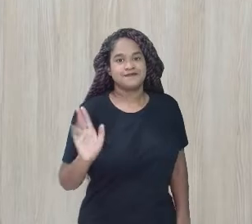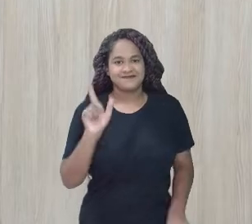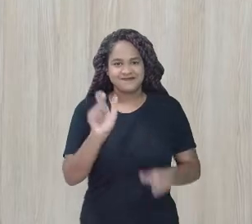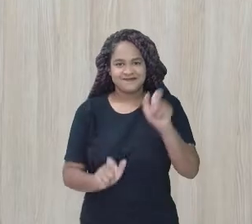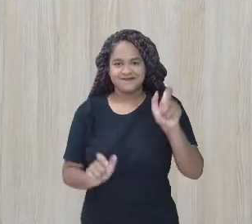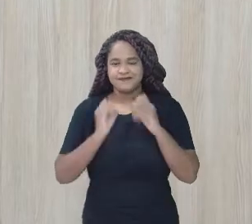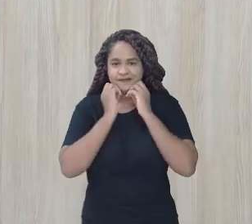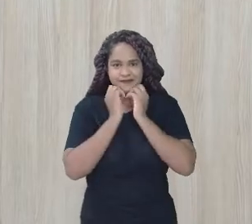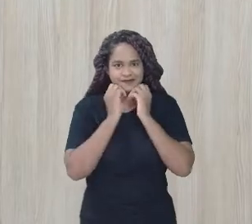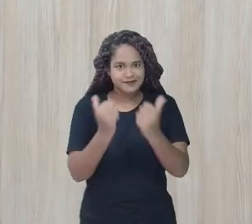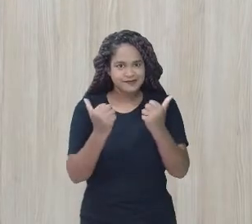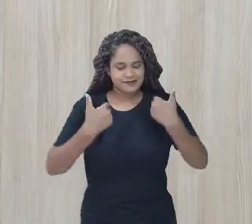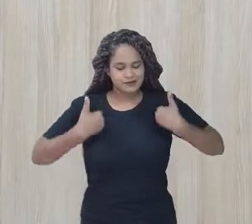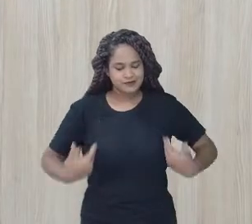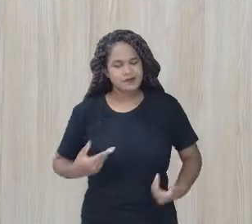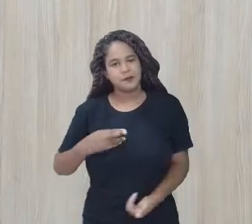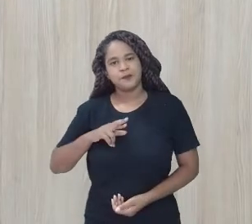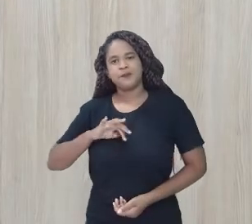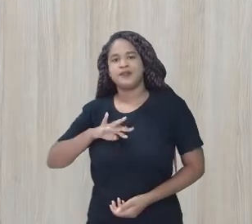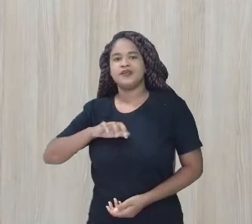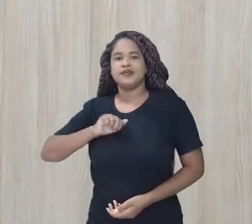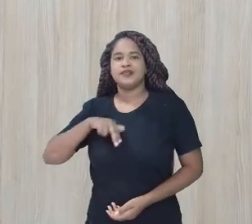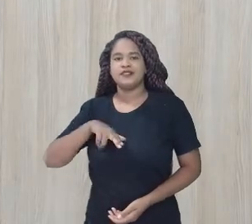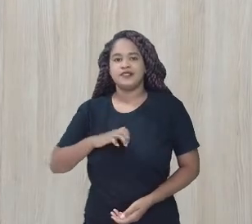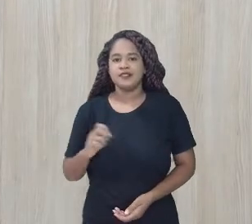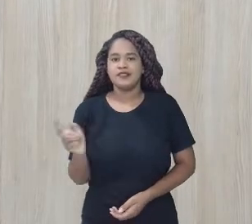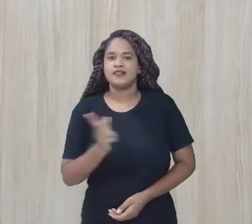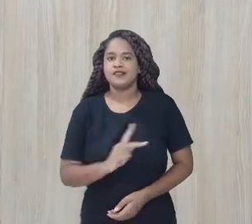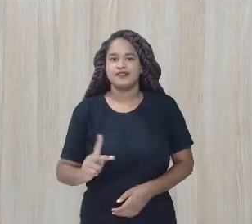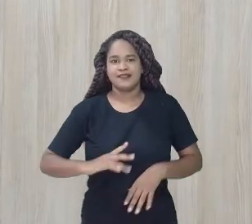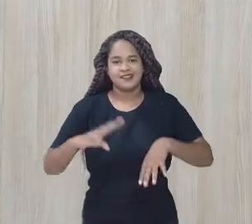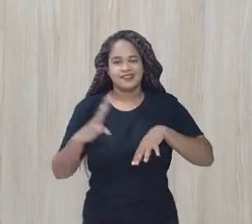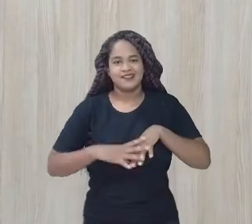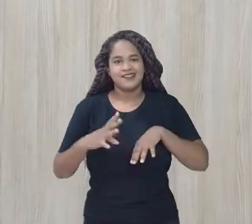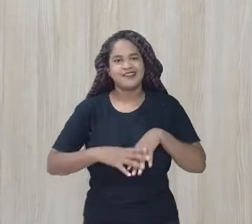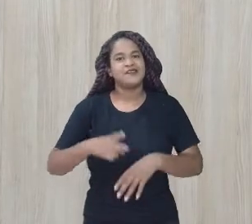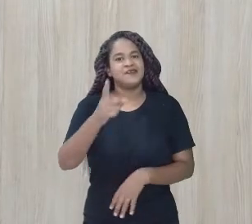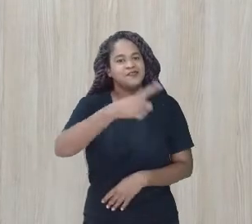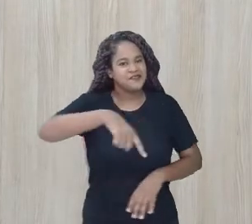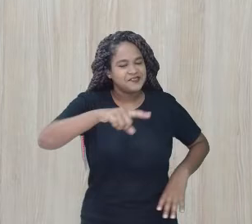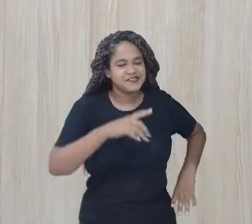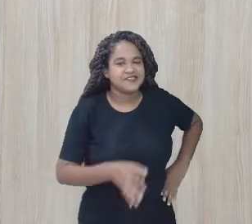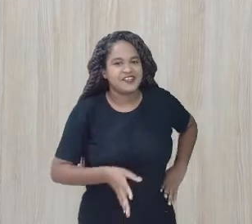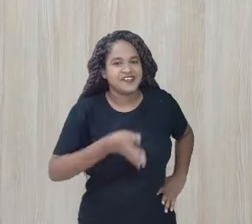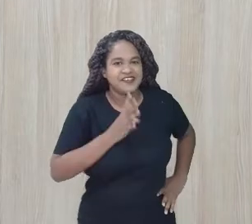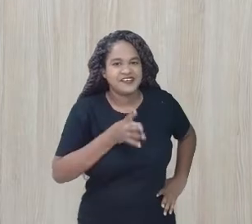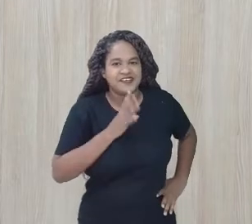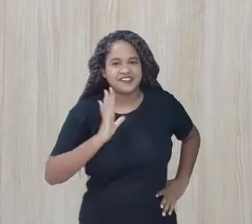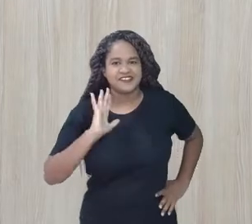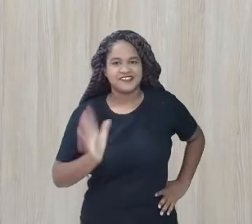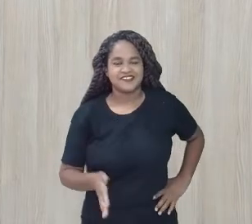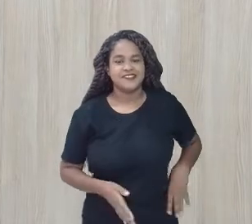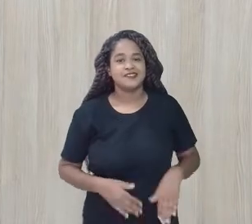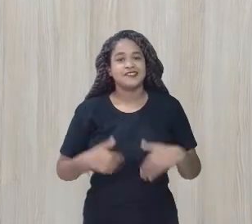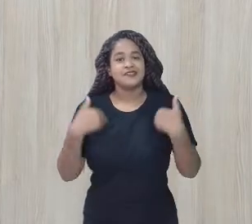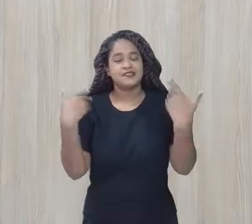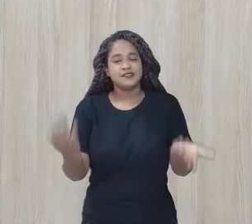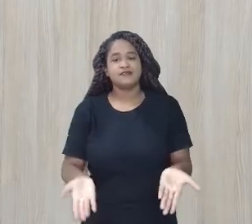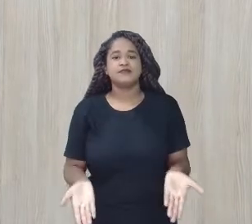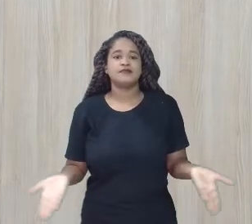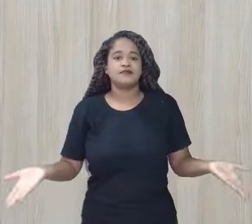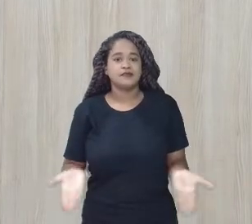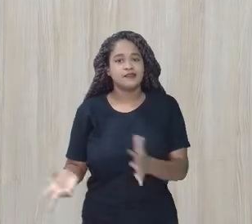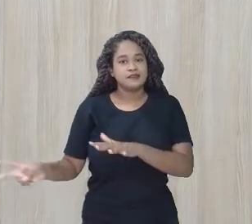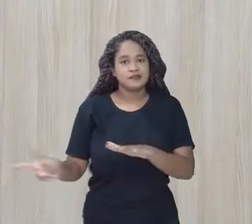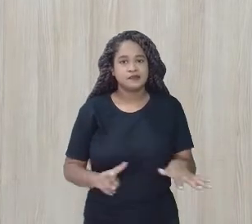pessoal, tudo bem? Eu me chamo Briane Mourão, sou professora de matemática, né, como vocês bem sabem, e a gente está aqui finalizando a